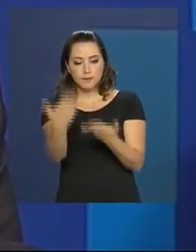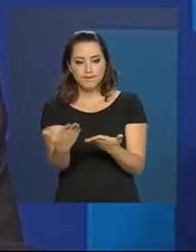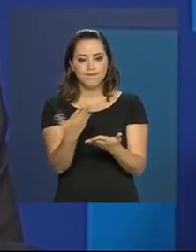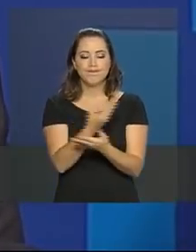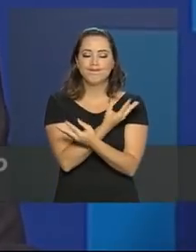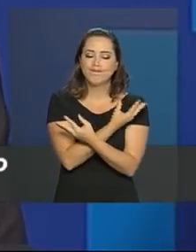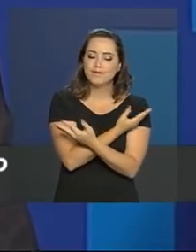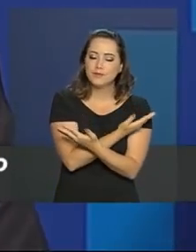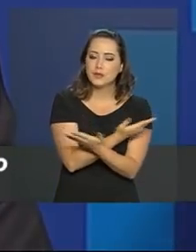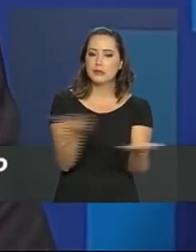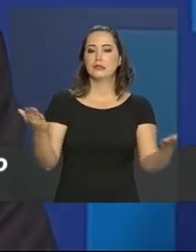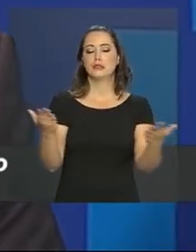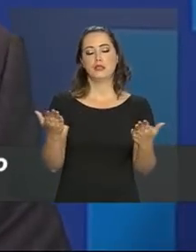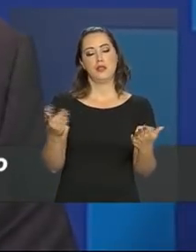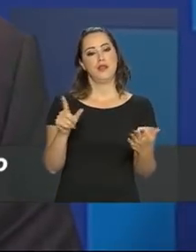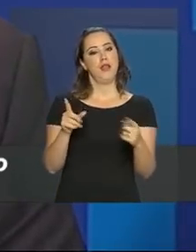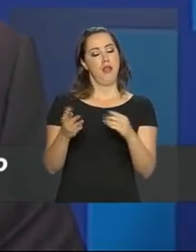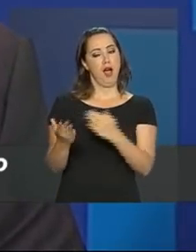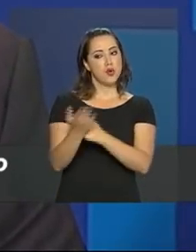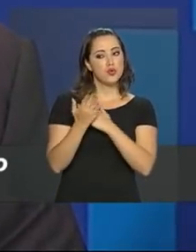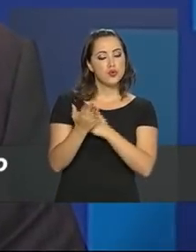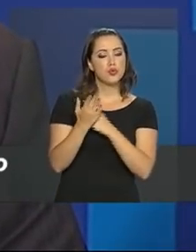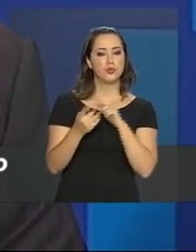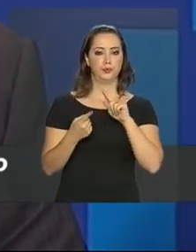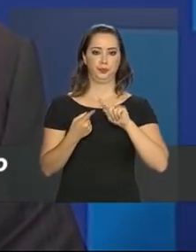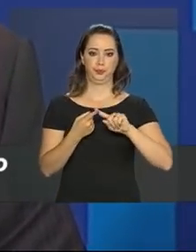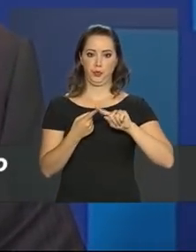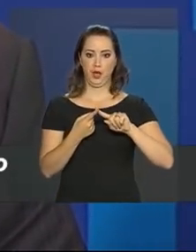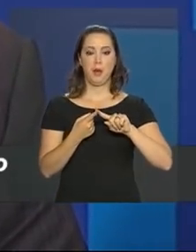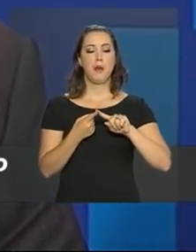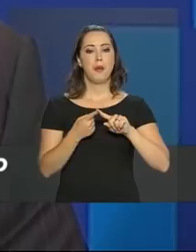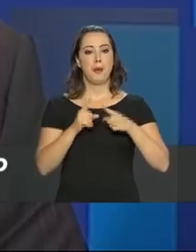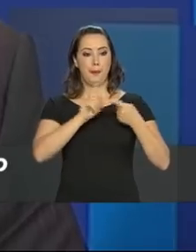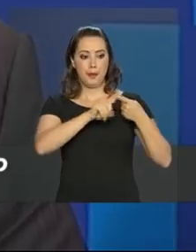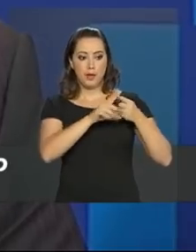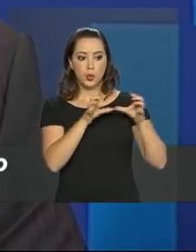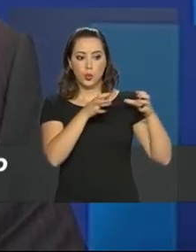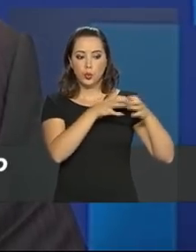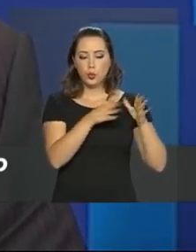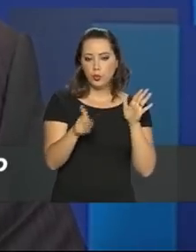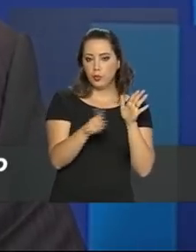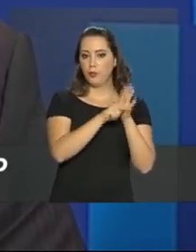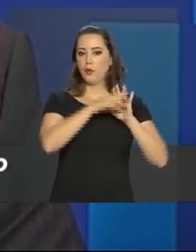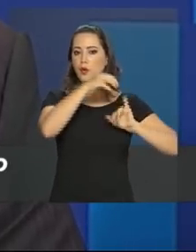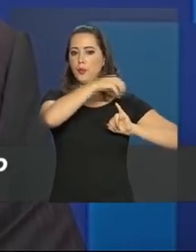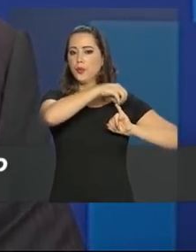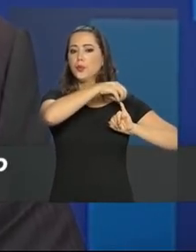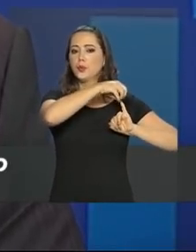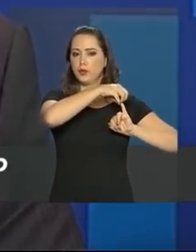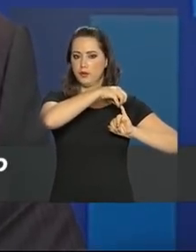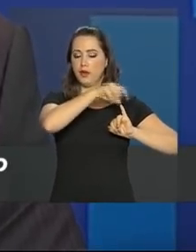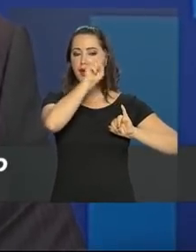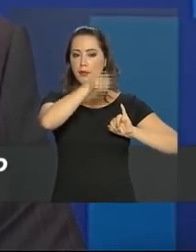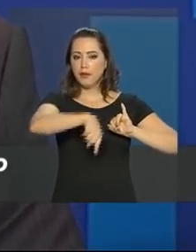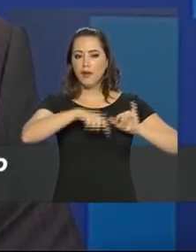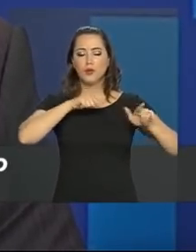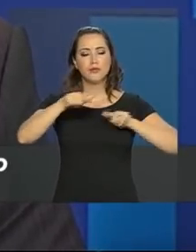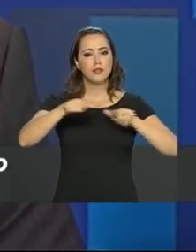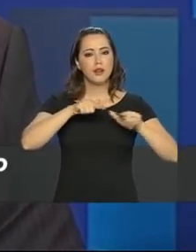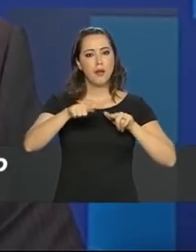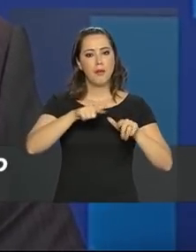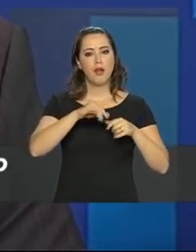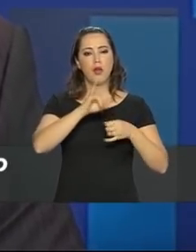o suporte primeiro da equipe do inep mec é um trabalho é como vocês poderão ver é um